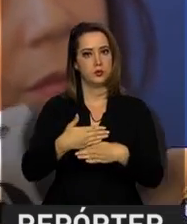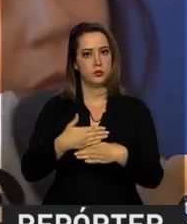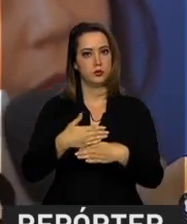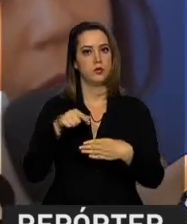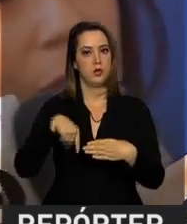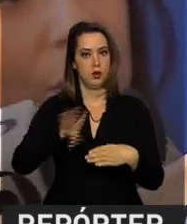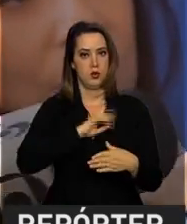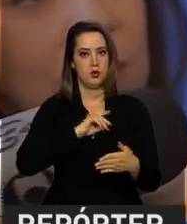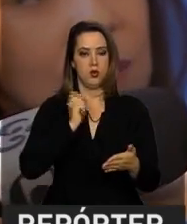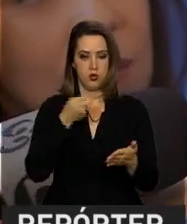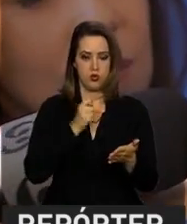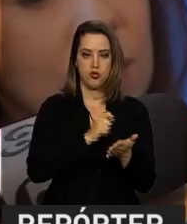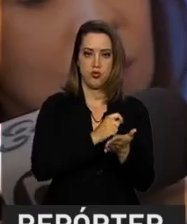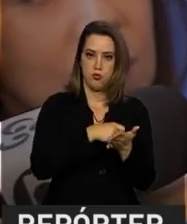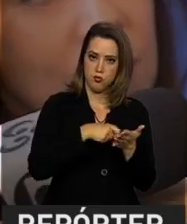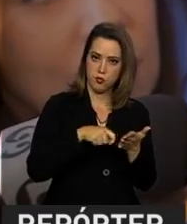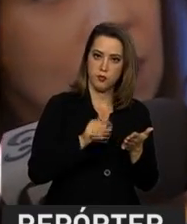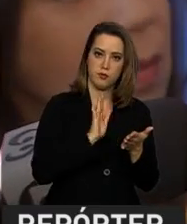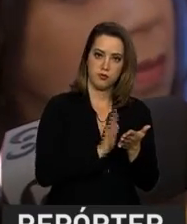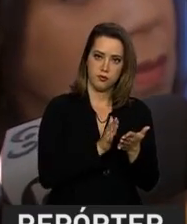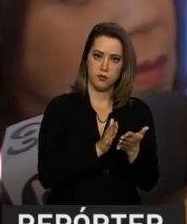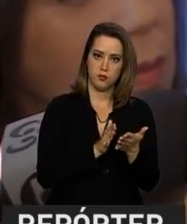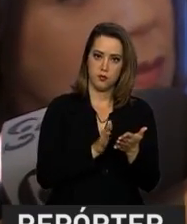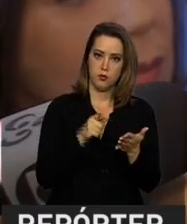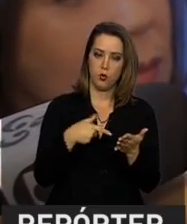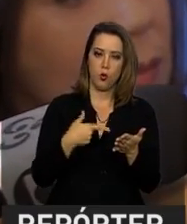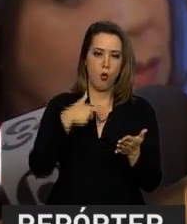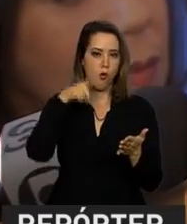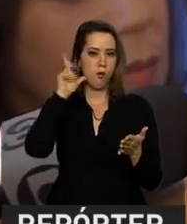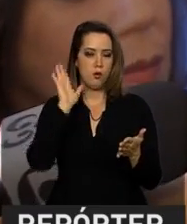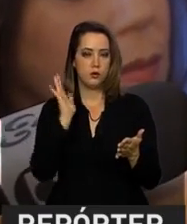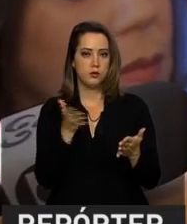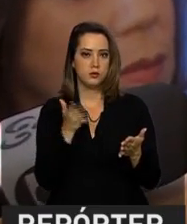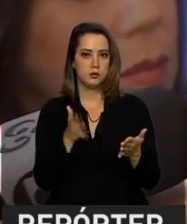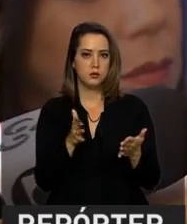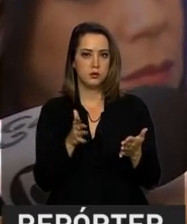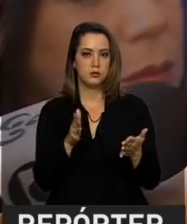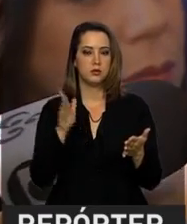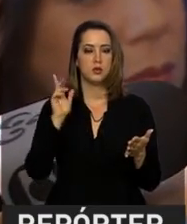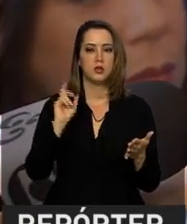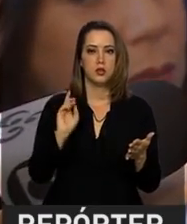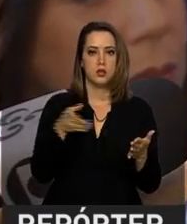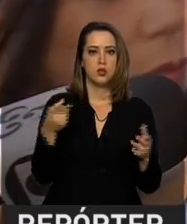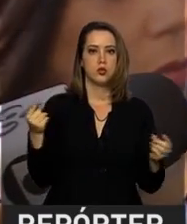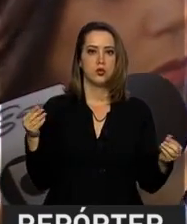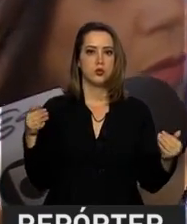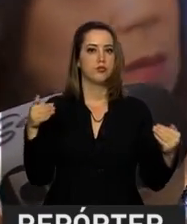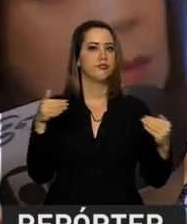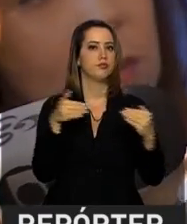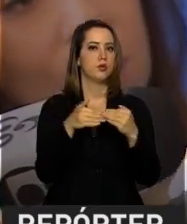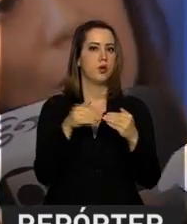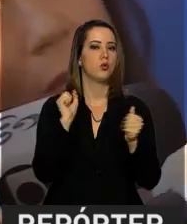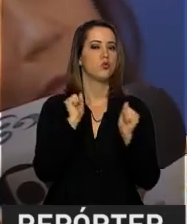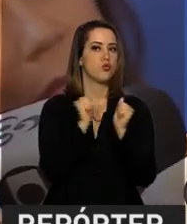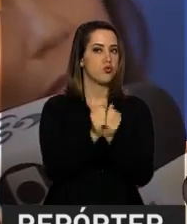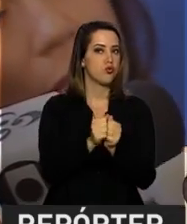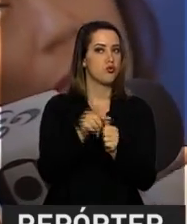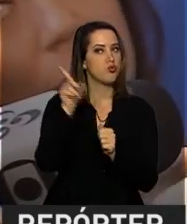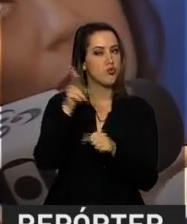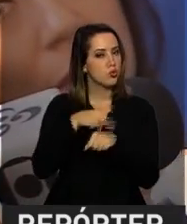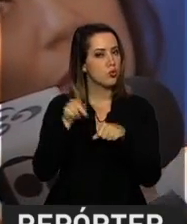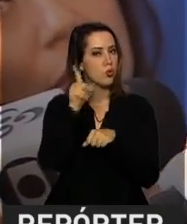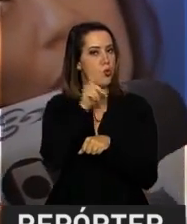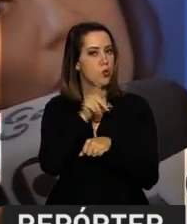assinamos recentemente, na verdade ontem, assinamos mais um acordo com os Estados Unidos em relação a